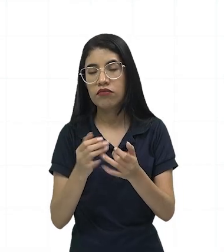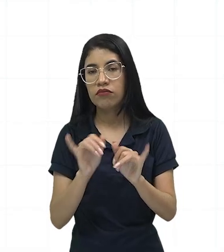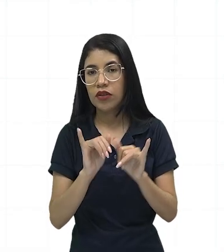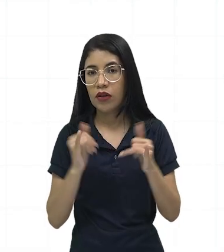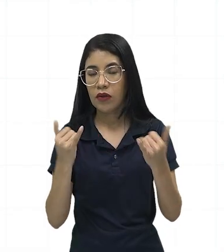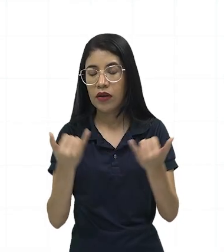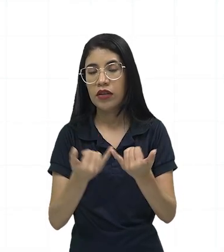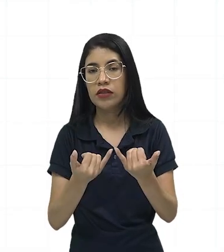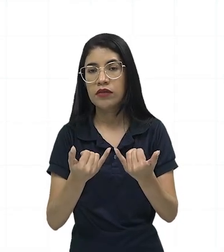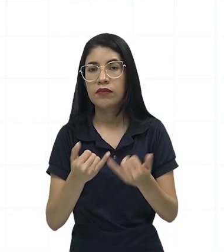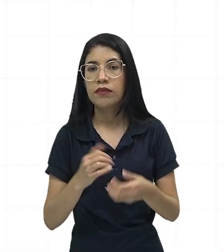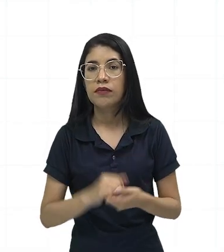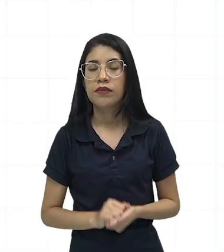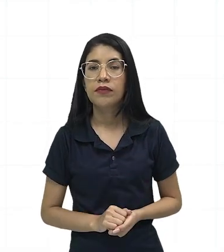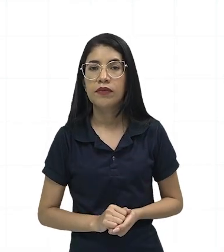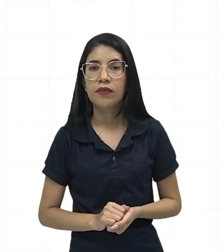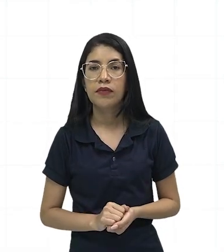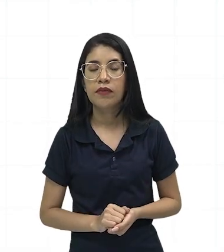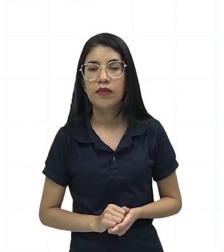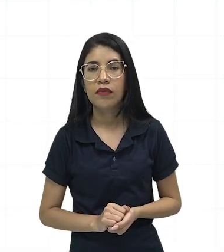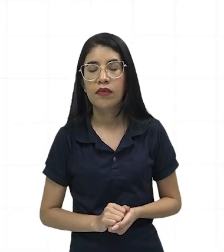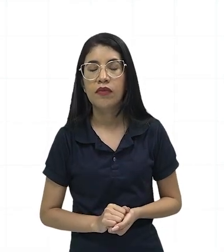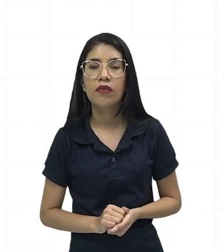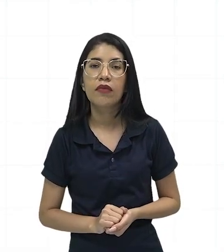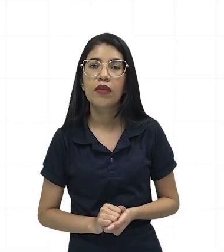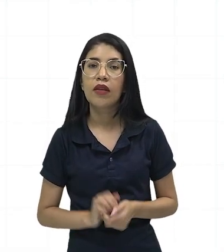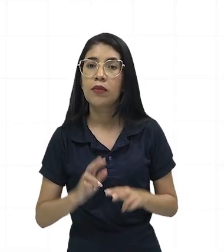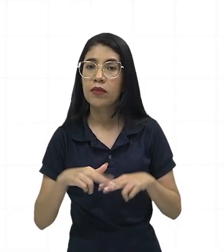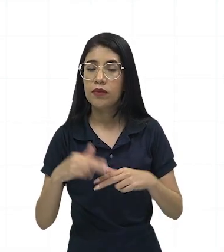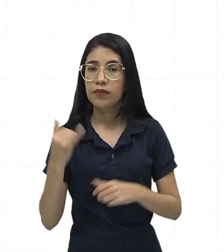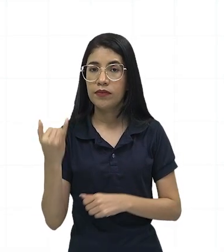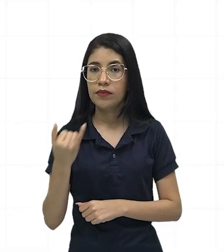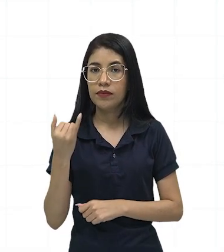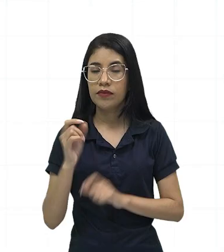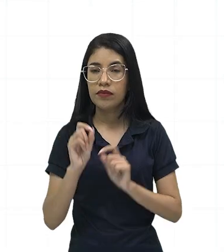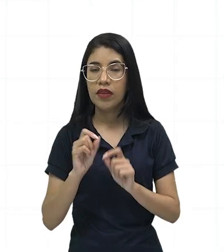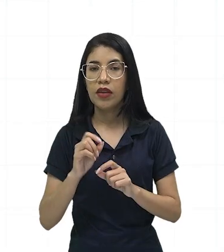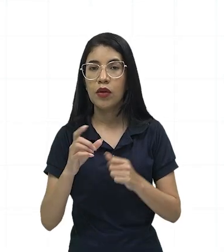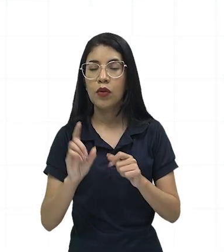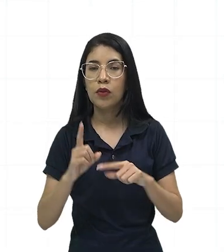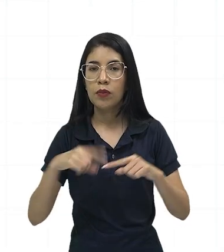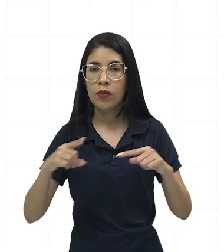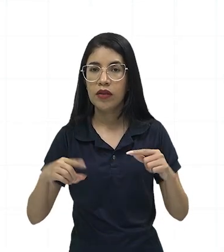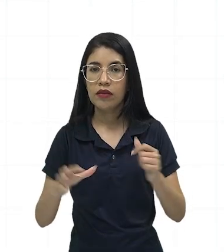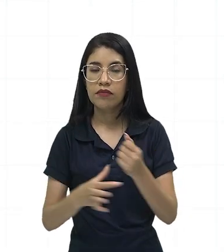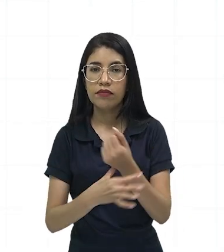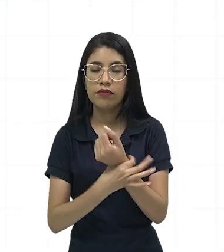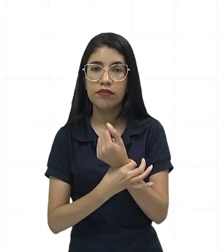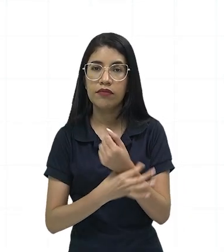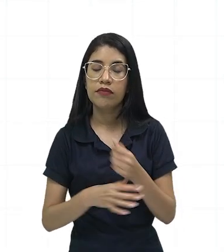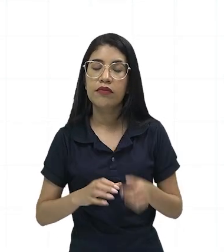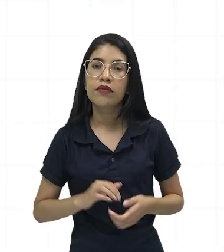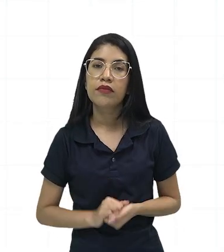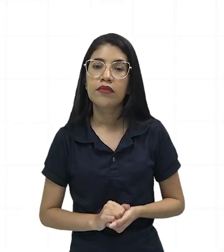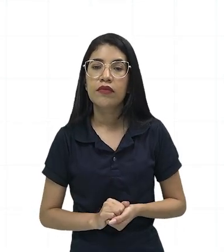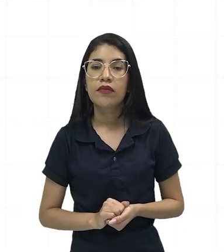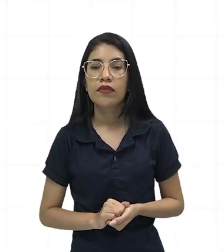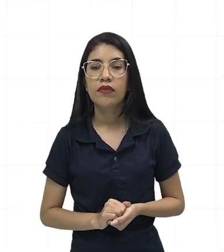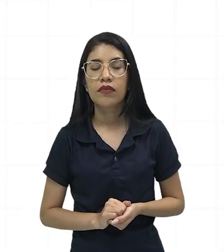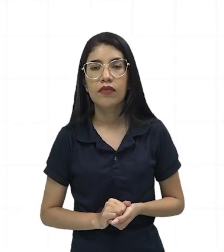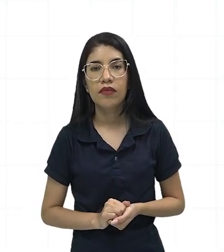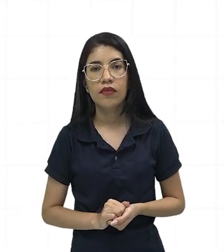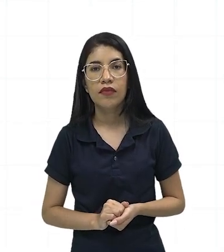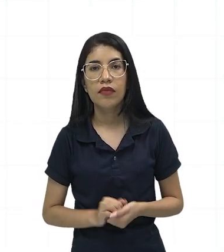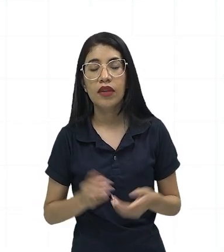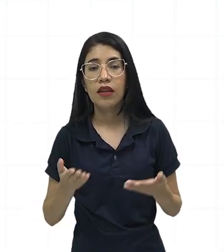um curto-circuito, né? Então, essa é a importância dos dispositivos de segurança. E agora nós vamos ver